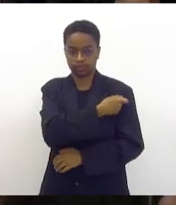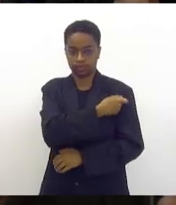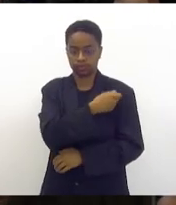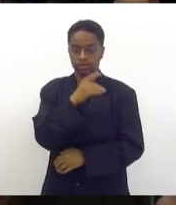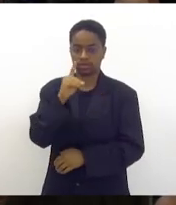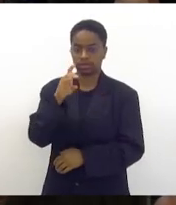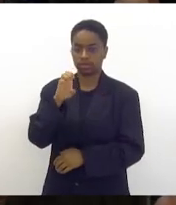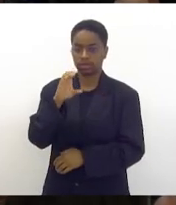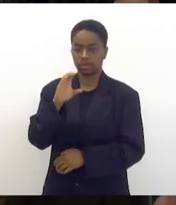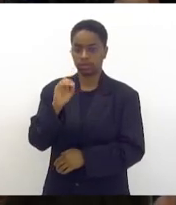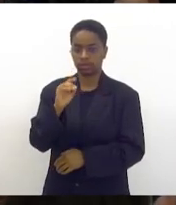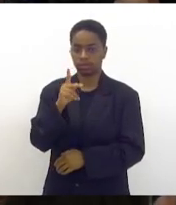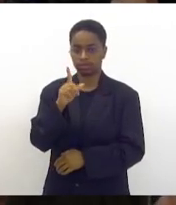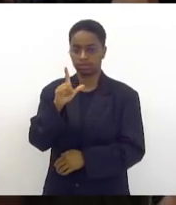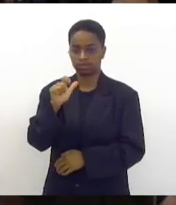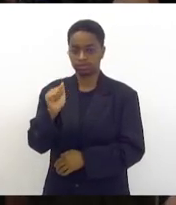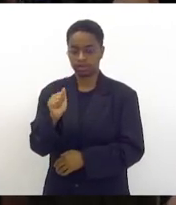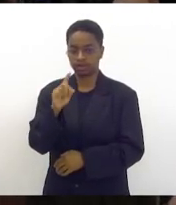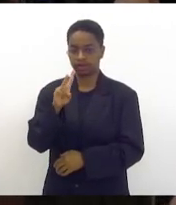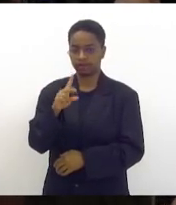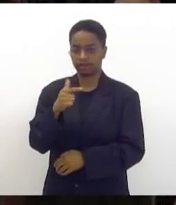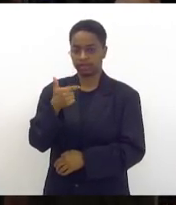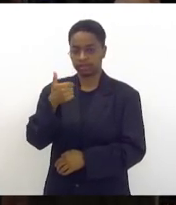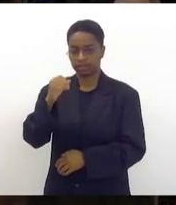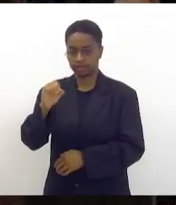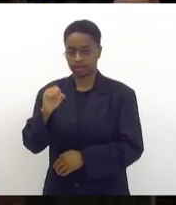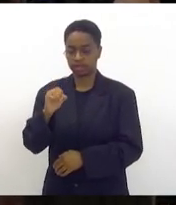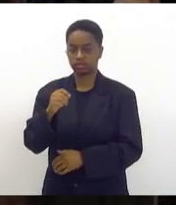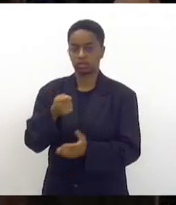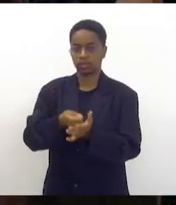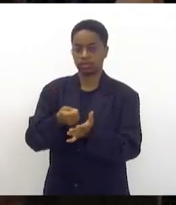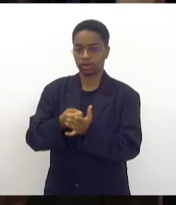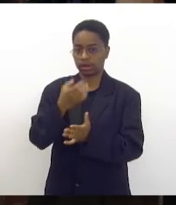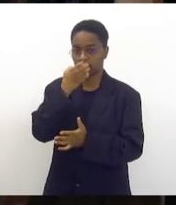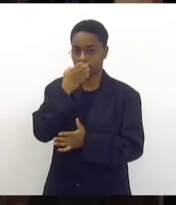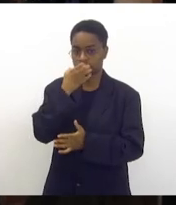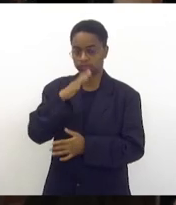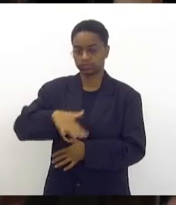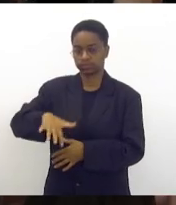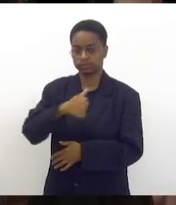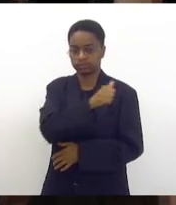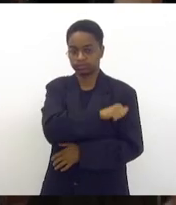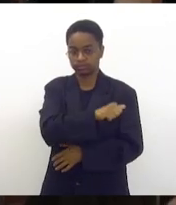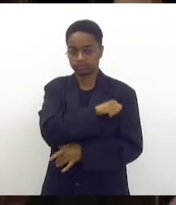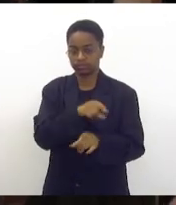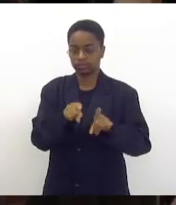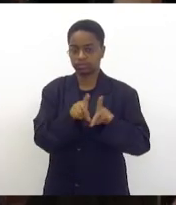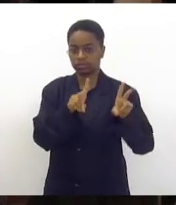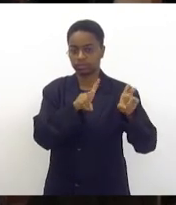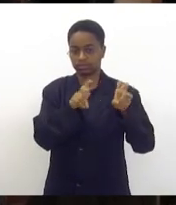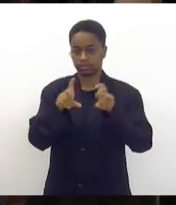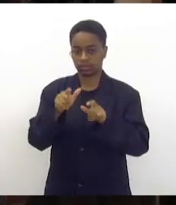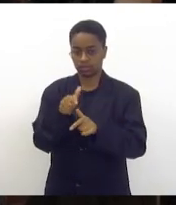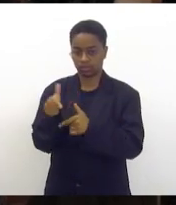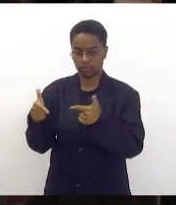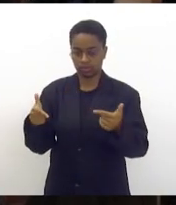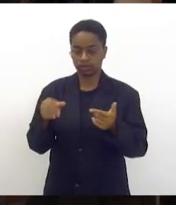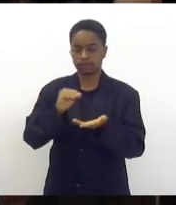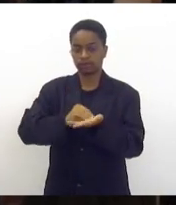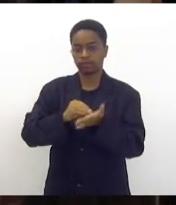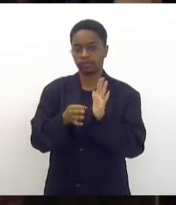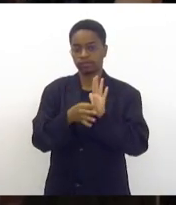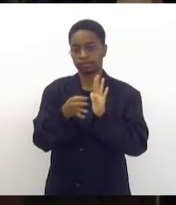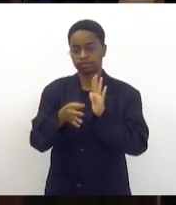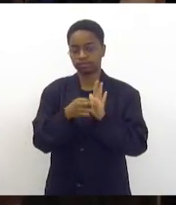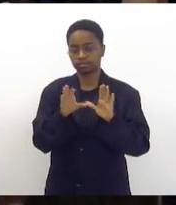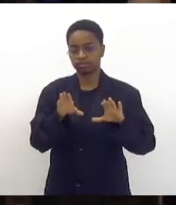décupla V10 obrigatória de cães no território do Estado do Rio de Janeiro e dá outras providências. Pendendo de pareceres